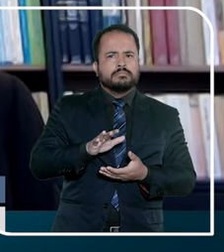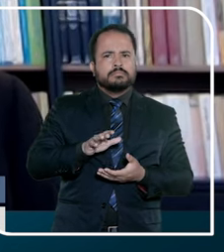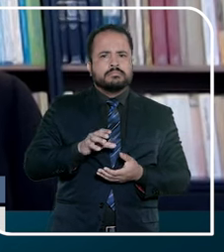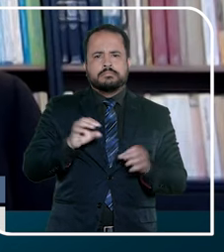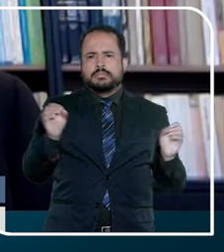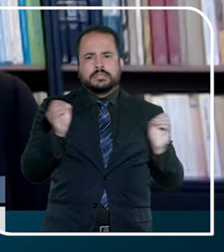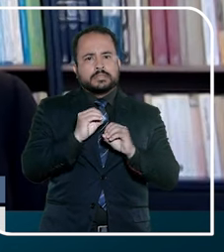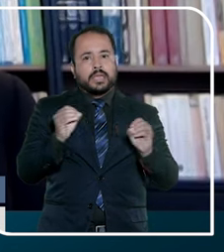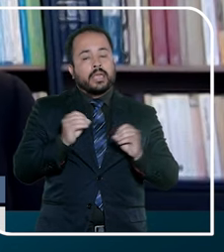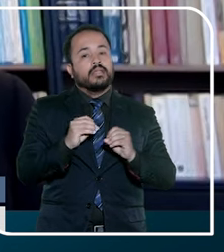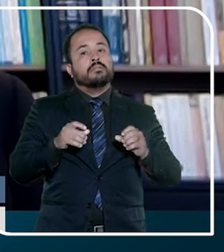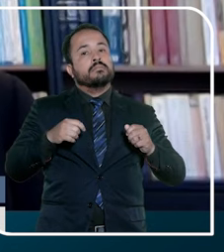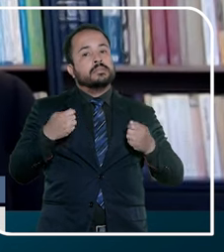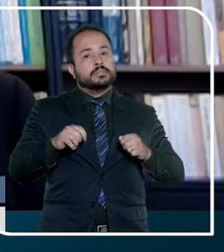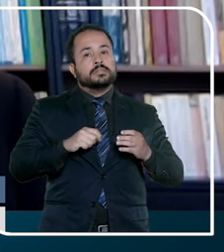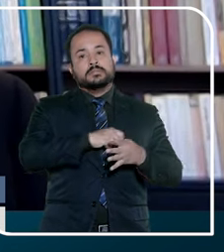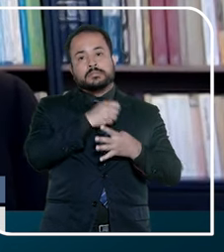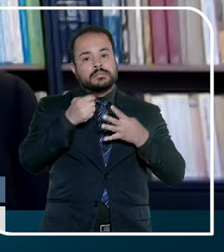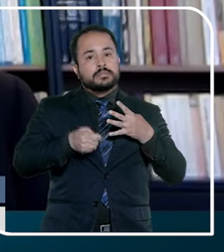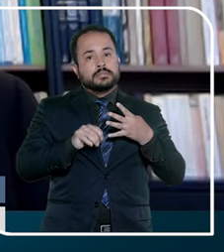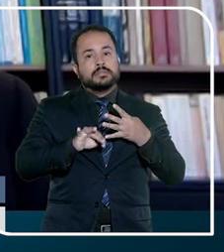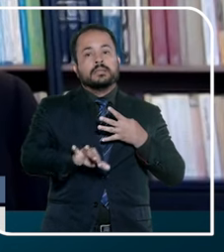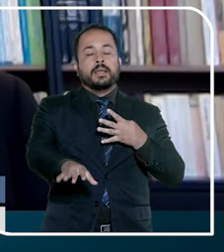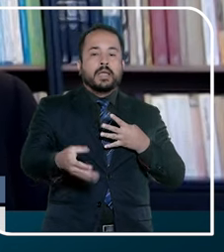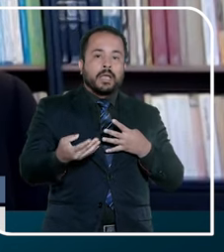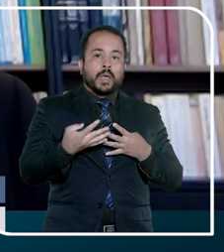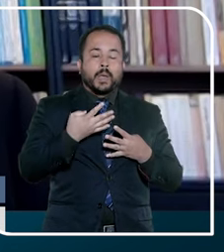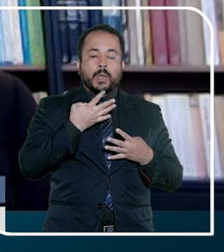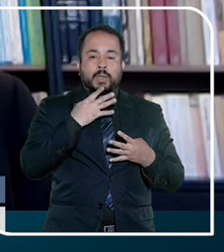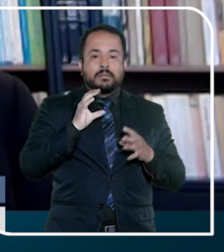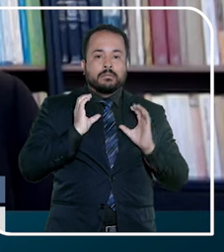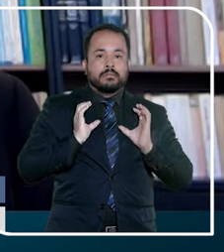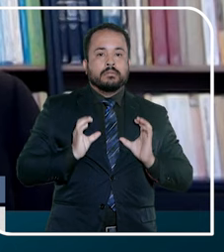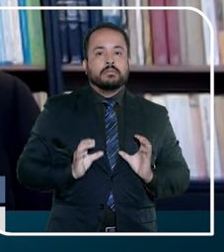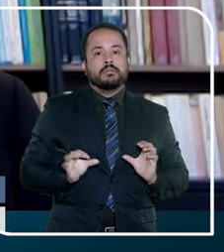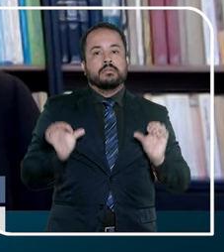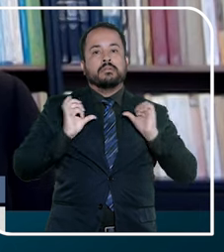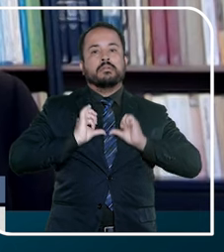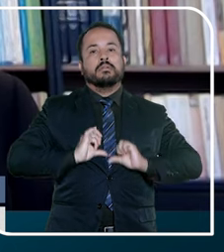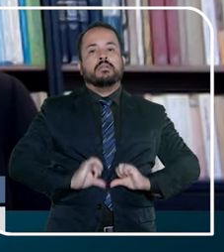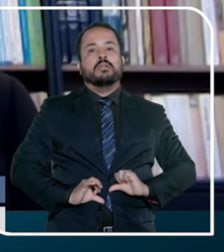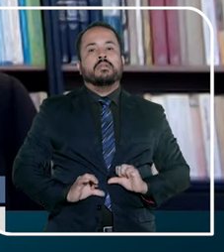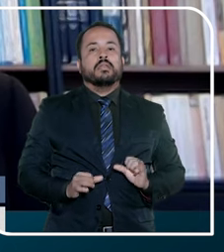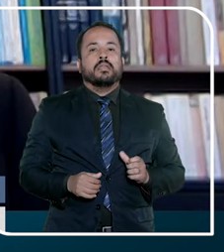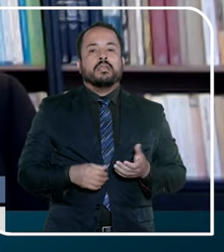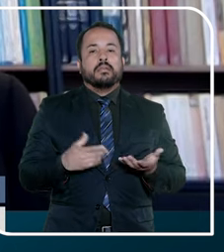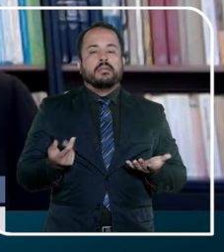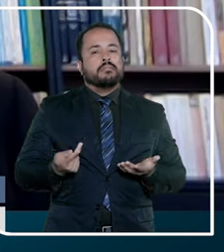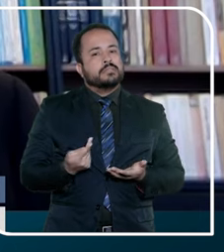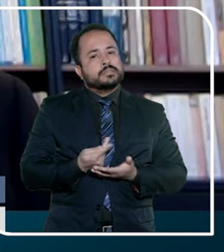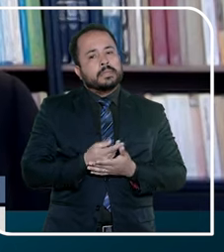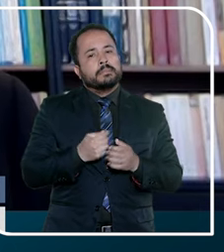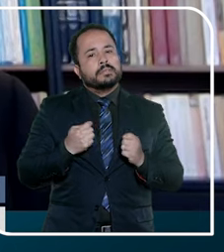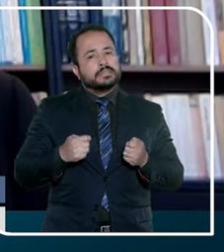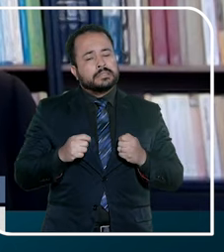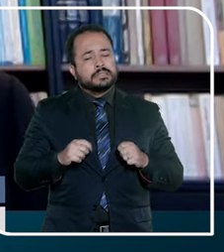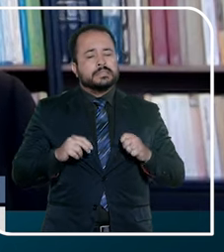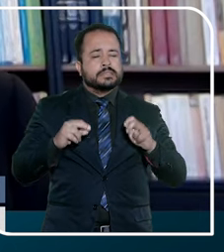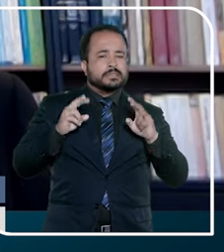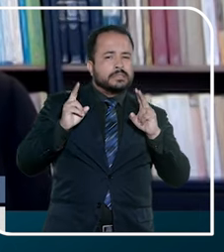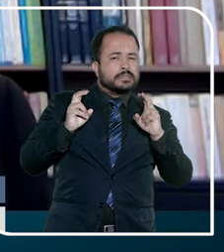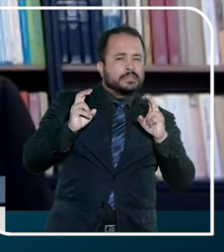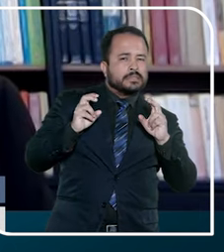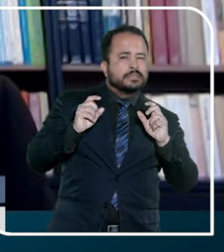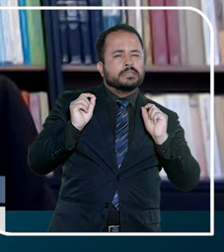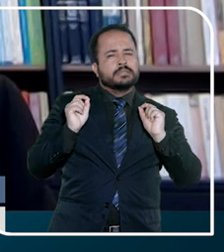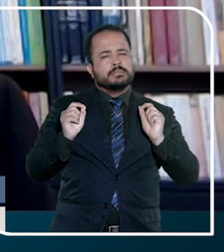reconhecer a bagatela nesses casos Mas como eu eu disse antes são casos muito específicos em que